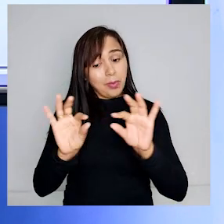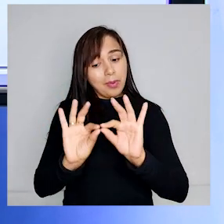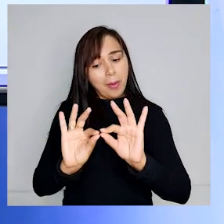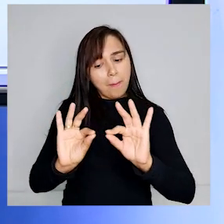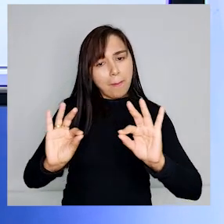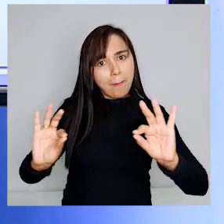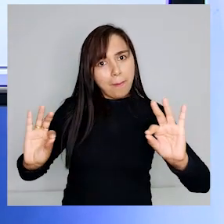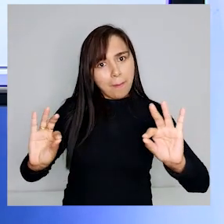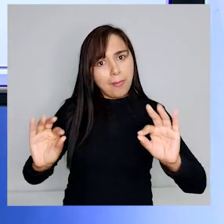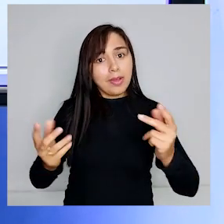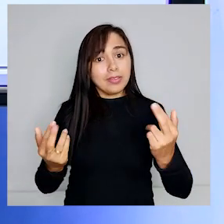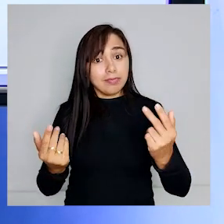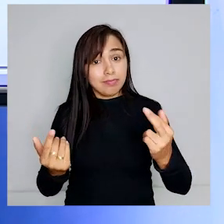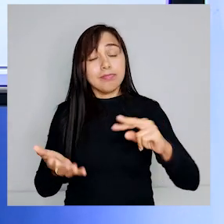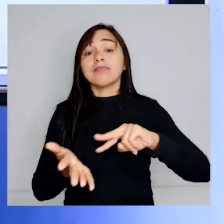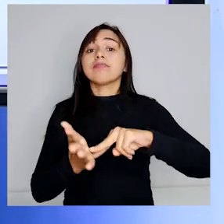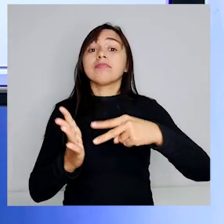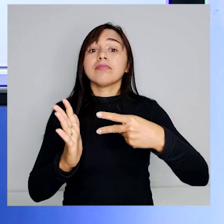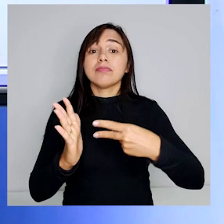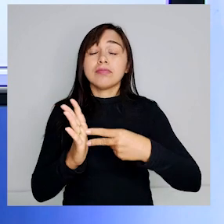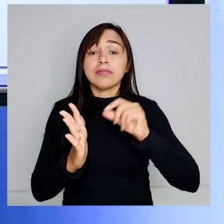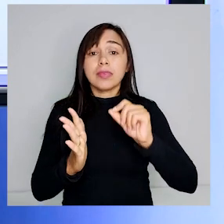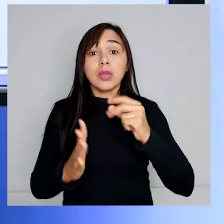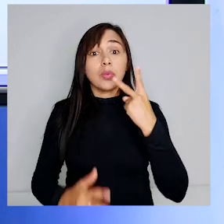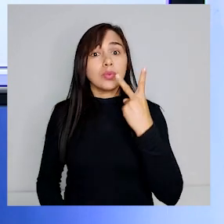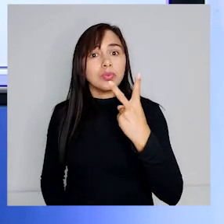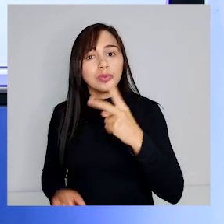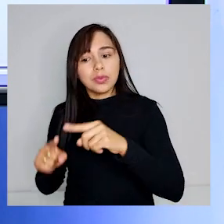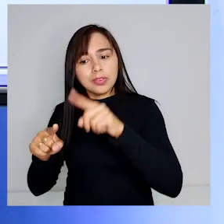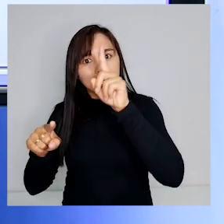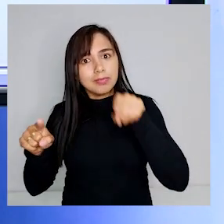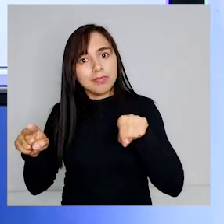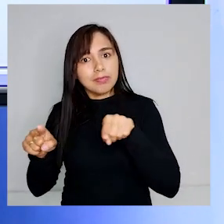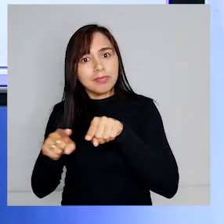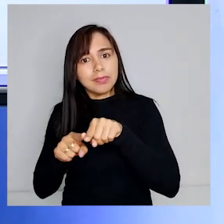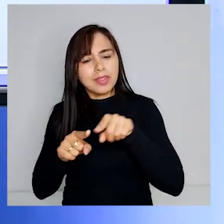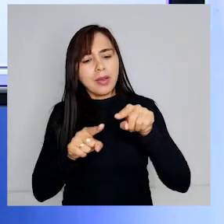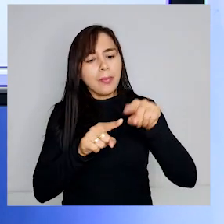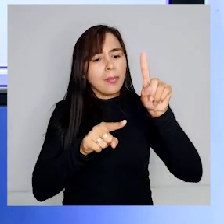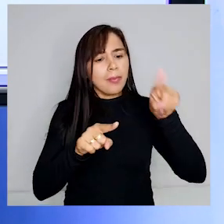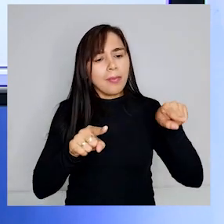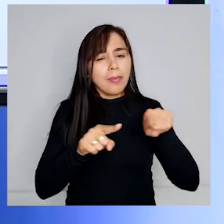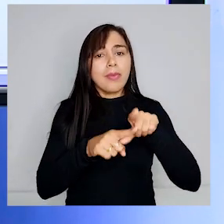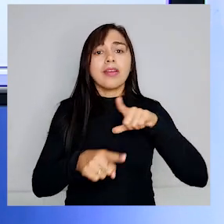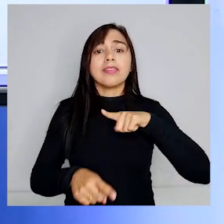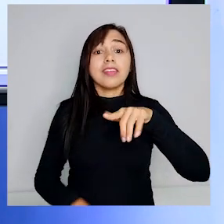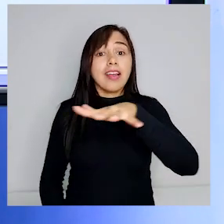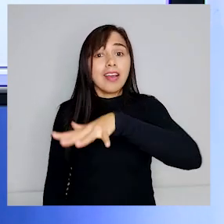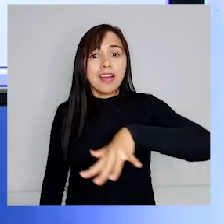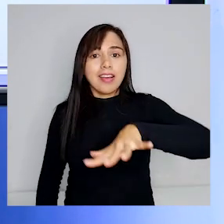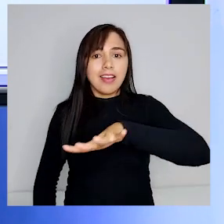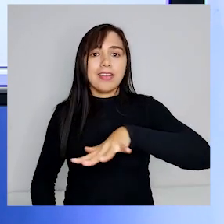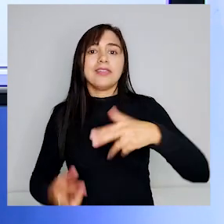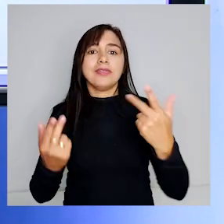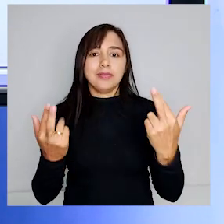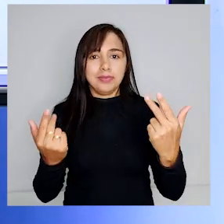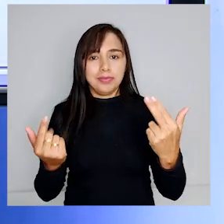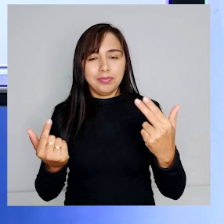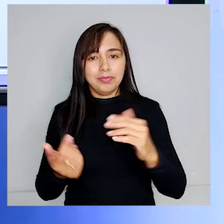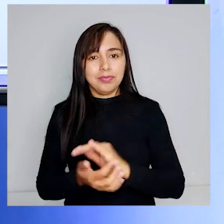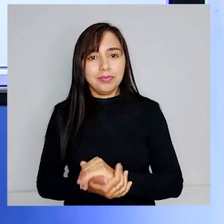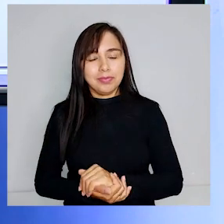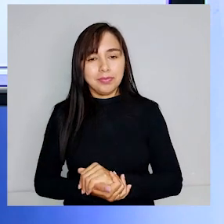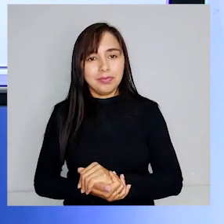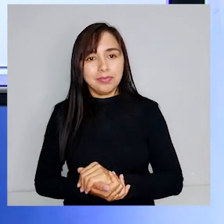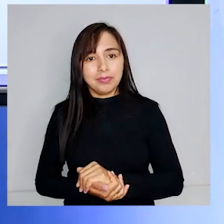mesma base, significa que esses dois triângulos possuem a mesma área. Logo, o triângulo